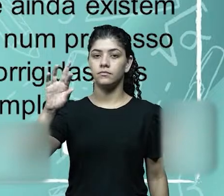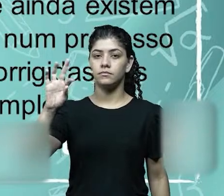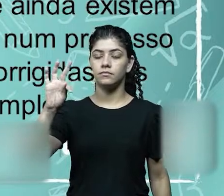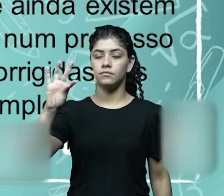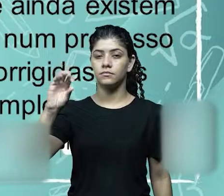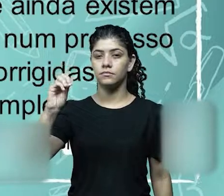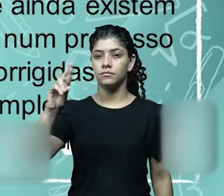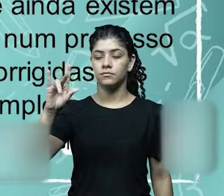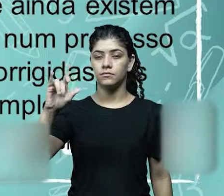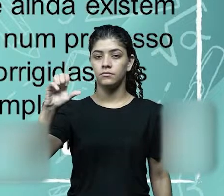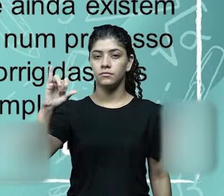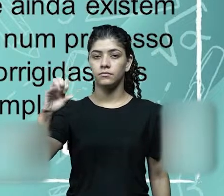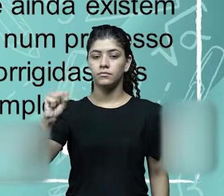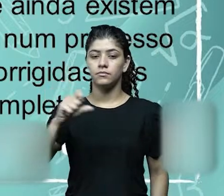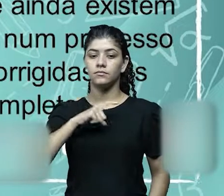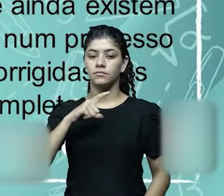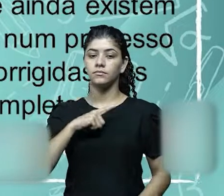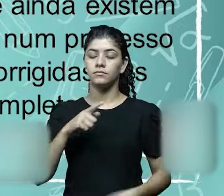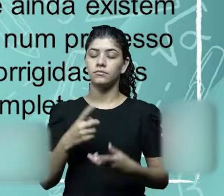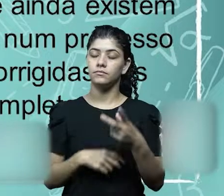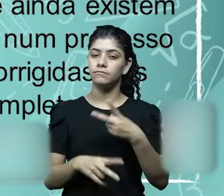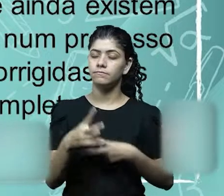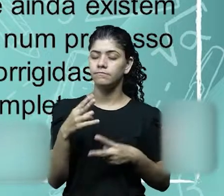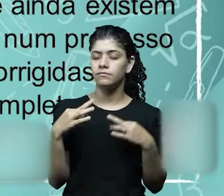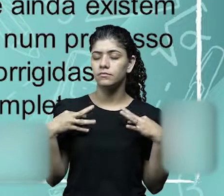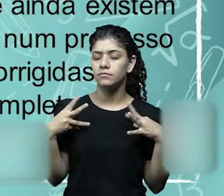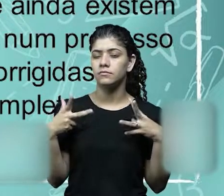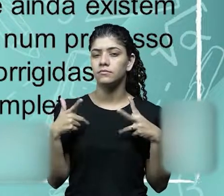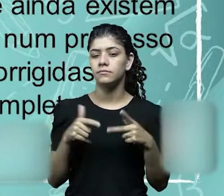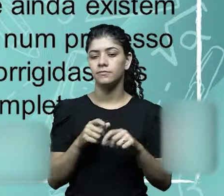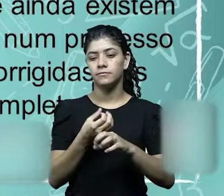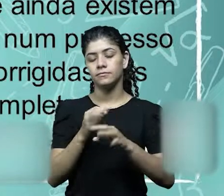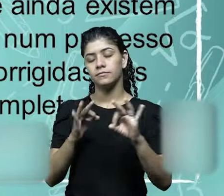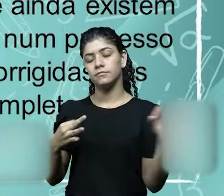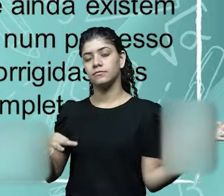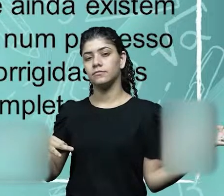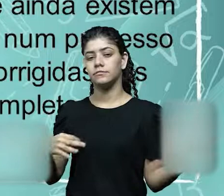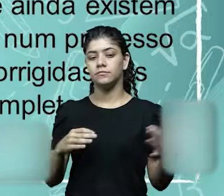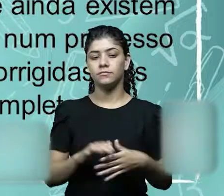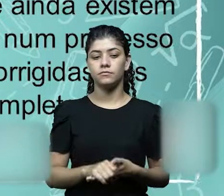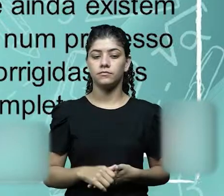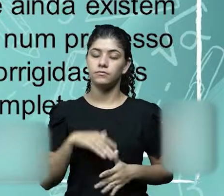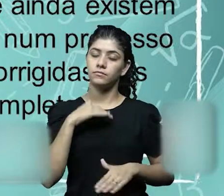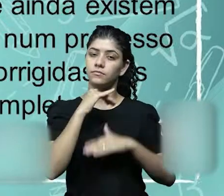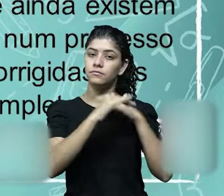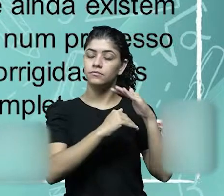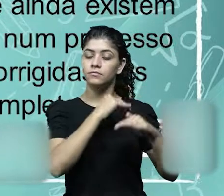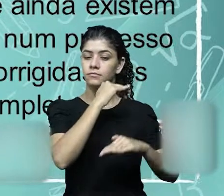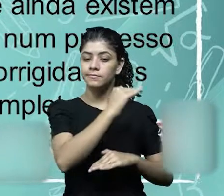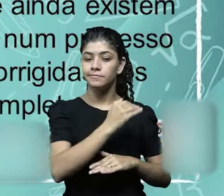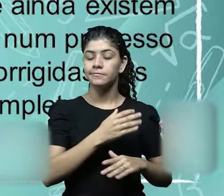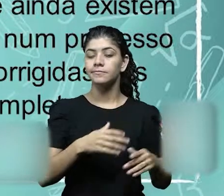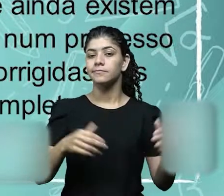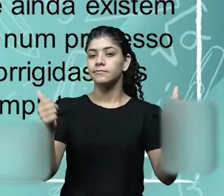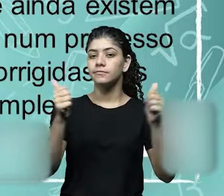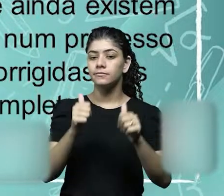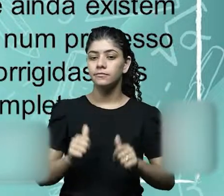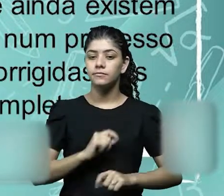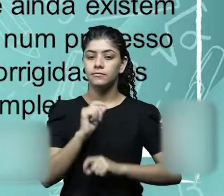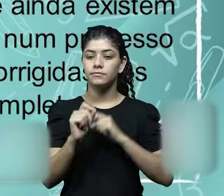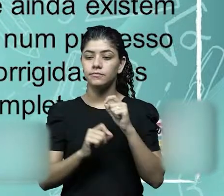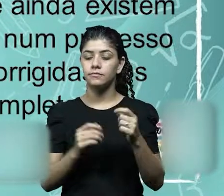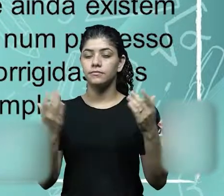estatísticos são aqueles que ainda existem mesmo quando todas as discrepâncias sistemáticas no processo de